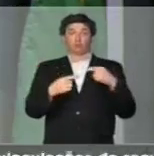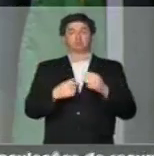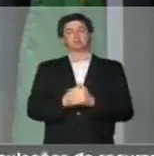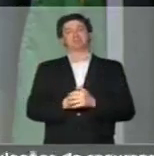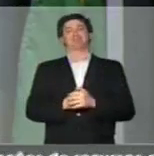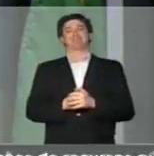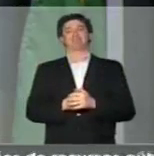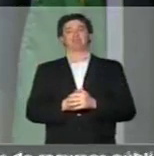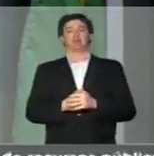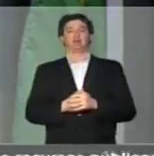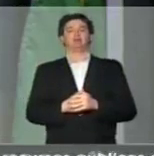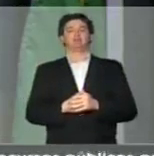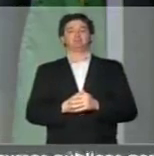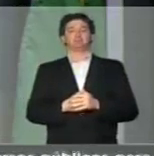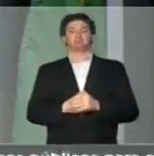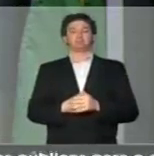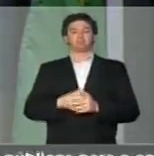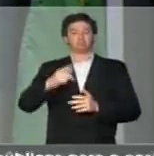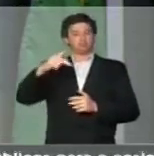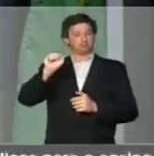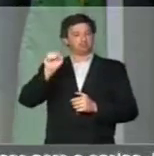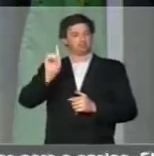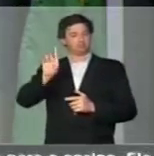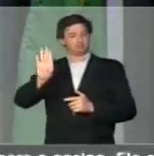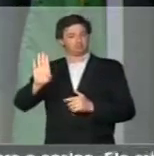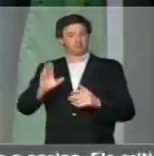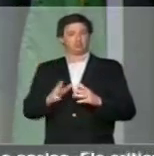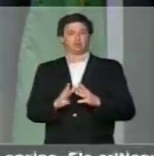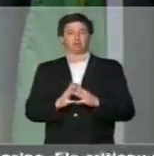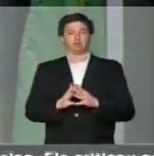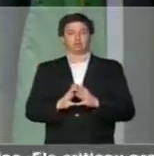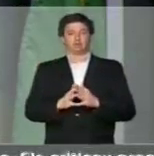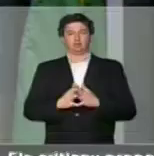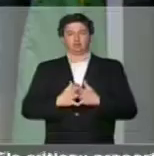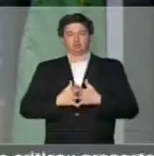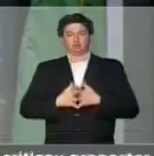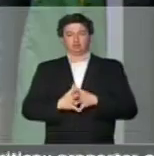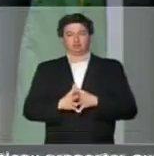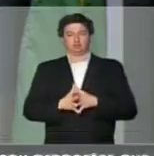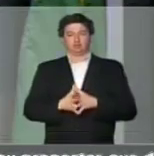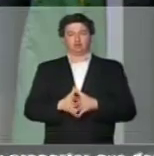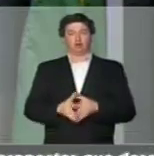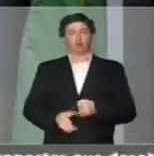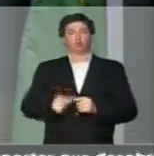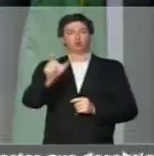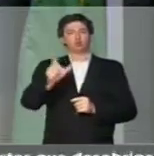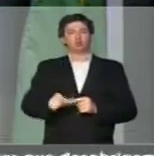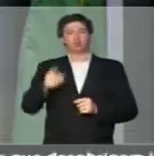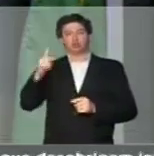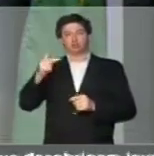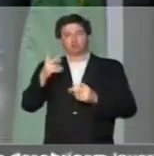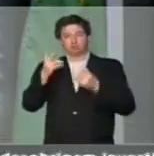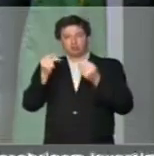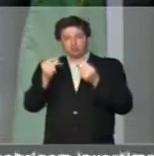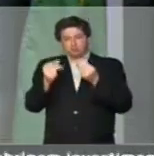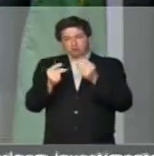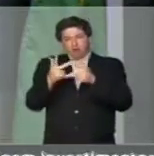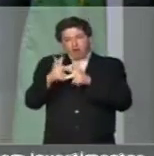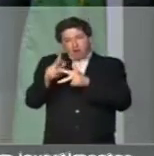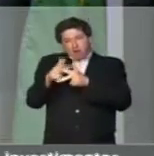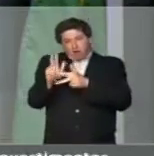oposição, do PSDB. A sua maneira camaleônica de